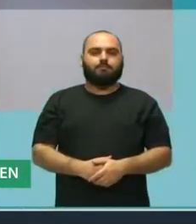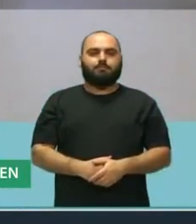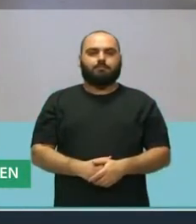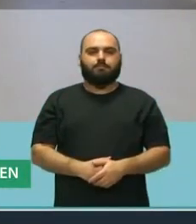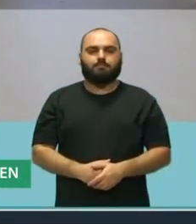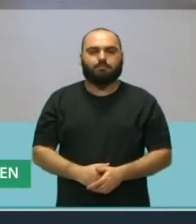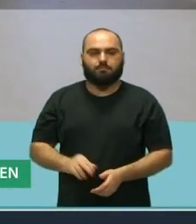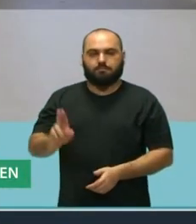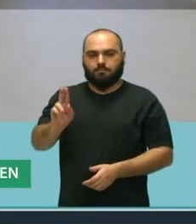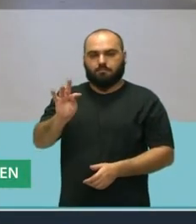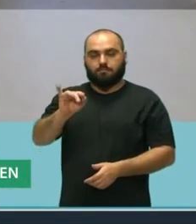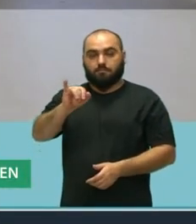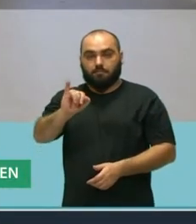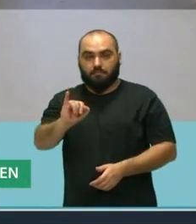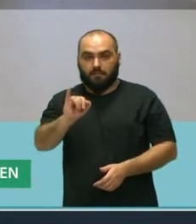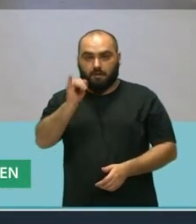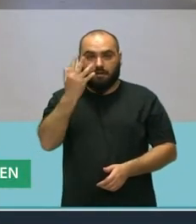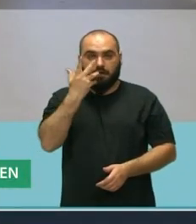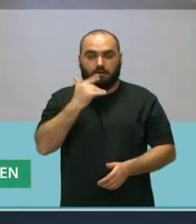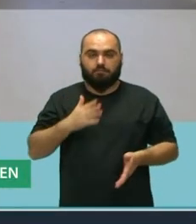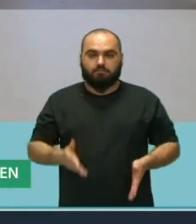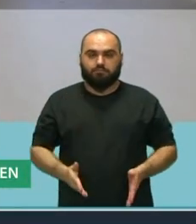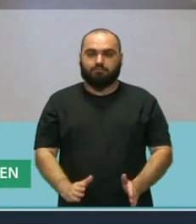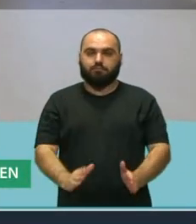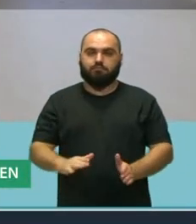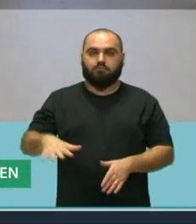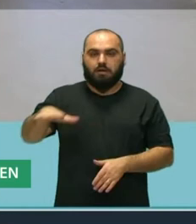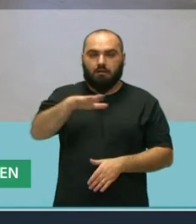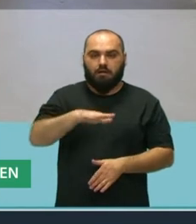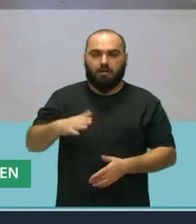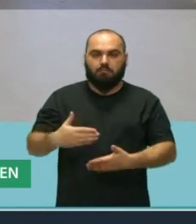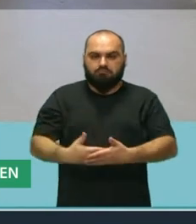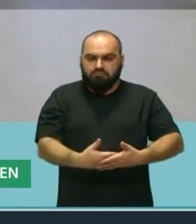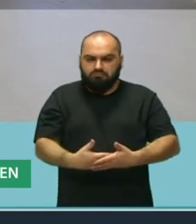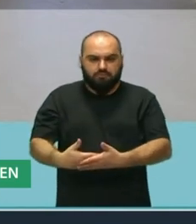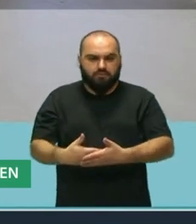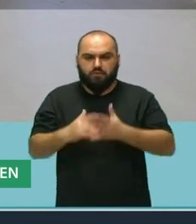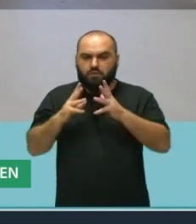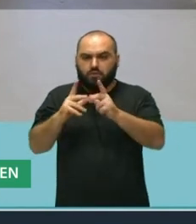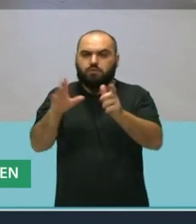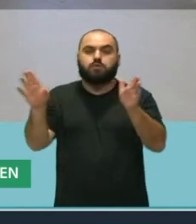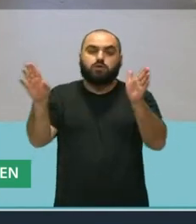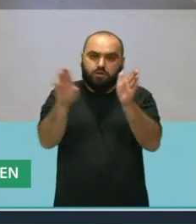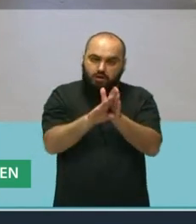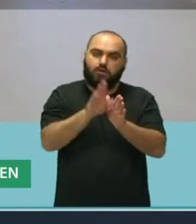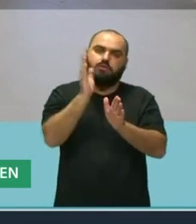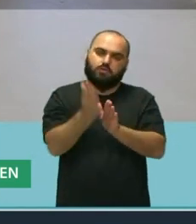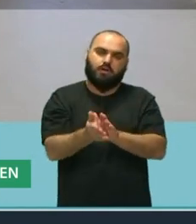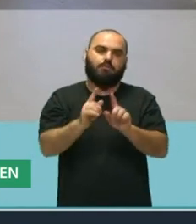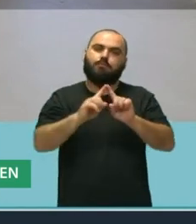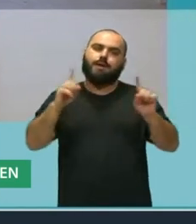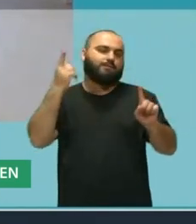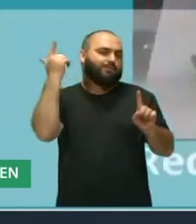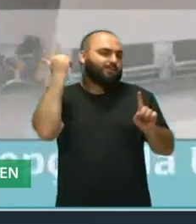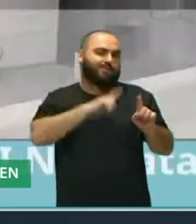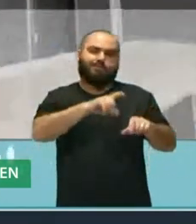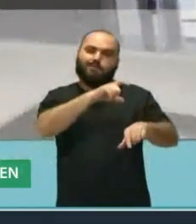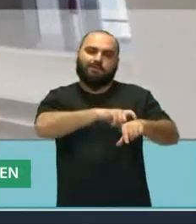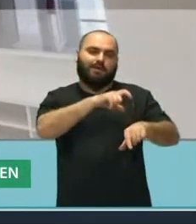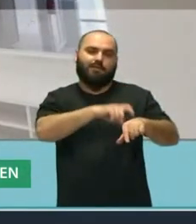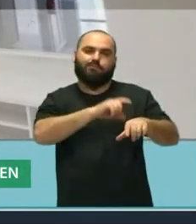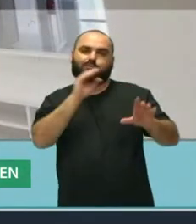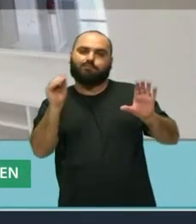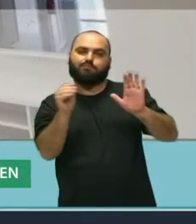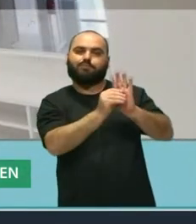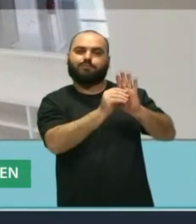A UTI, o neonatal, o espaço da UTI, os bercinhos, tudo isso já chegou, mas é que realmente nós não tivemos tempo de